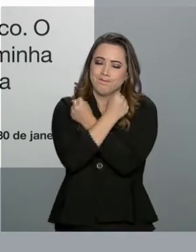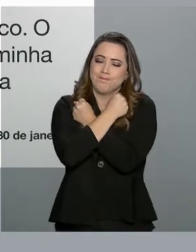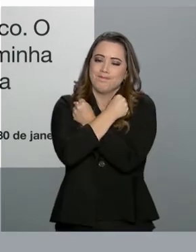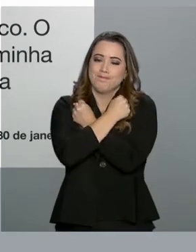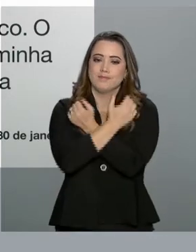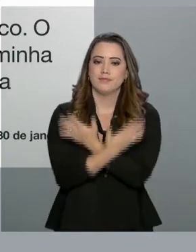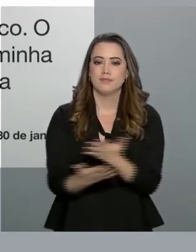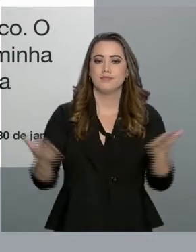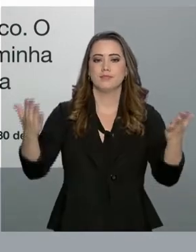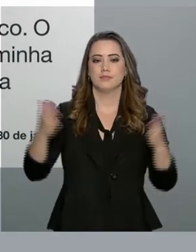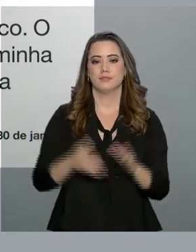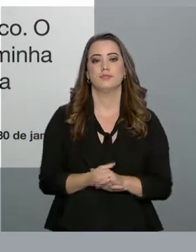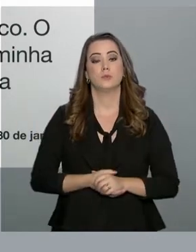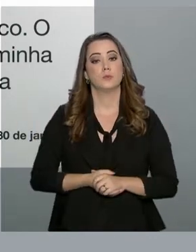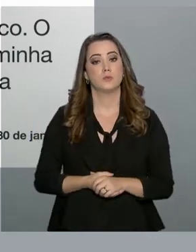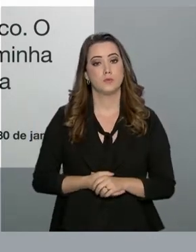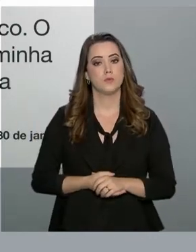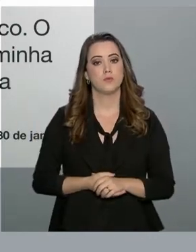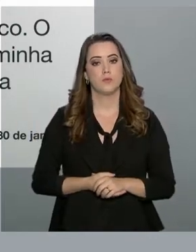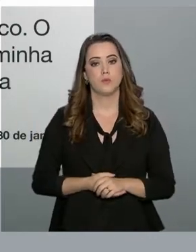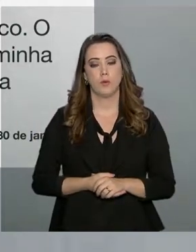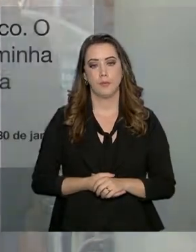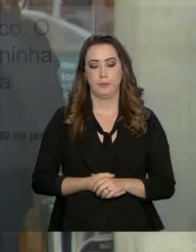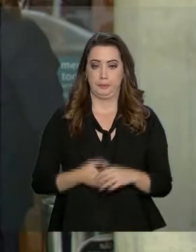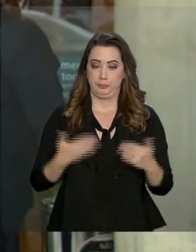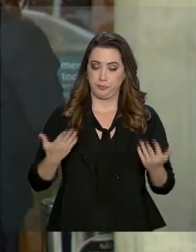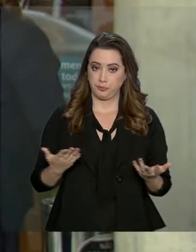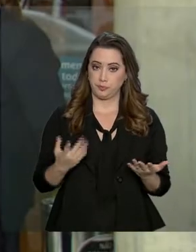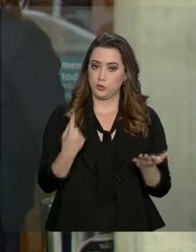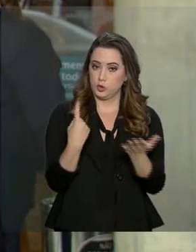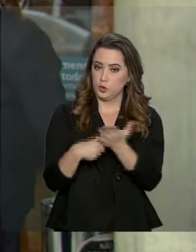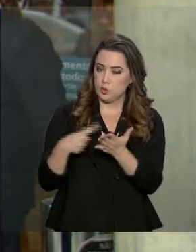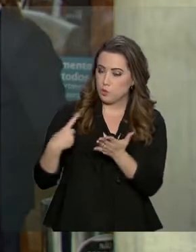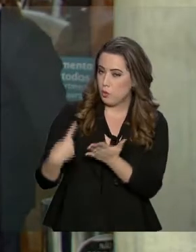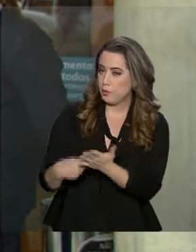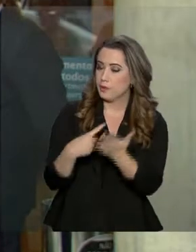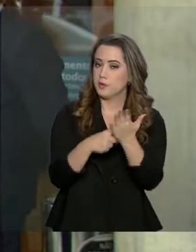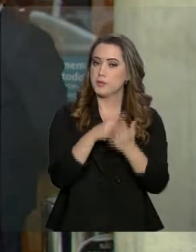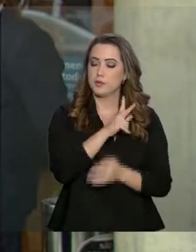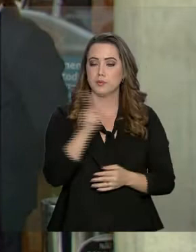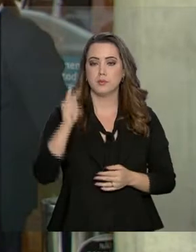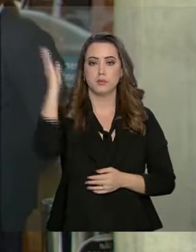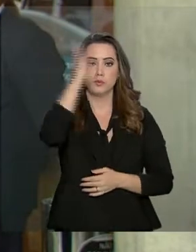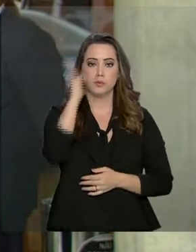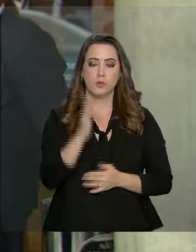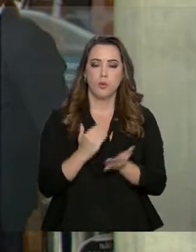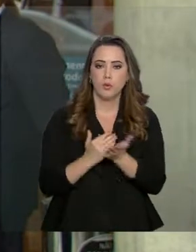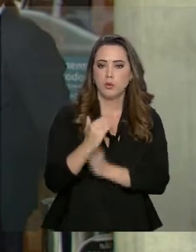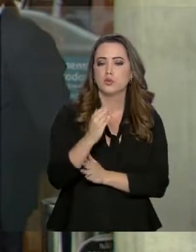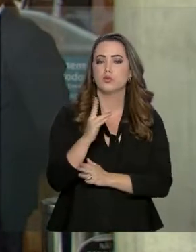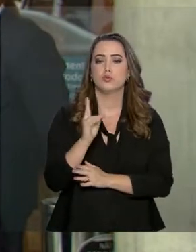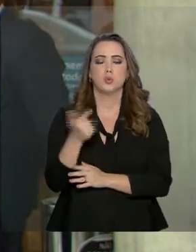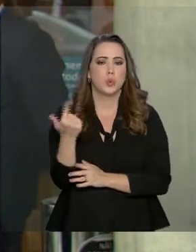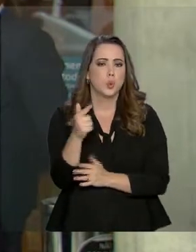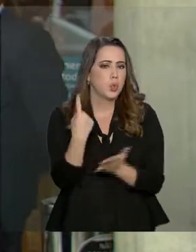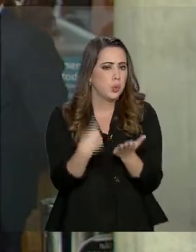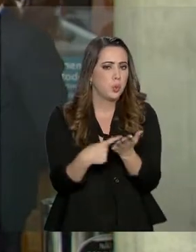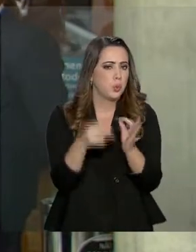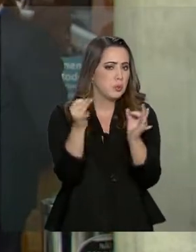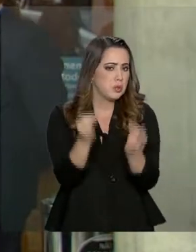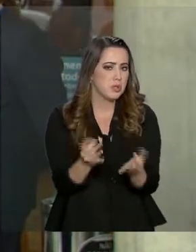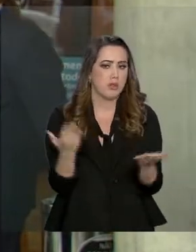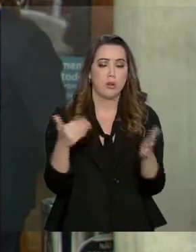forte abraço a todos, fecha aspas. A agenda oficial do presidente da República permanece sem compromissos